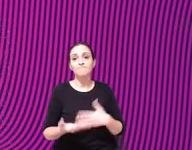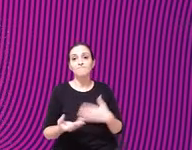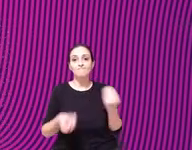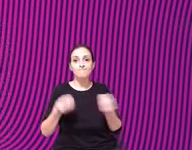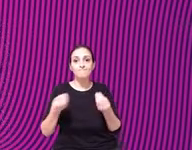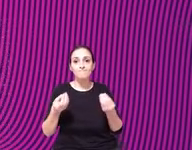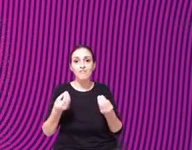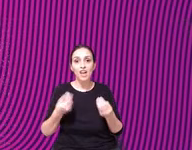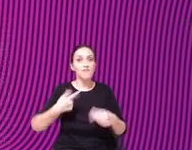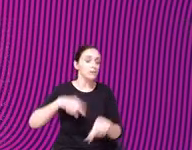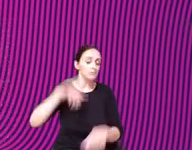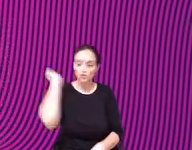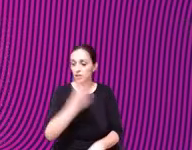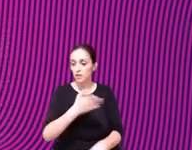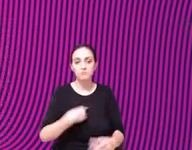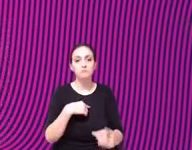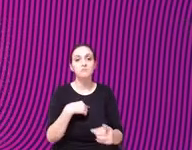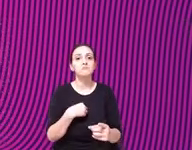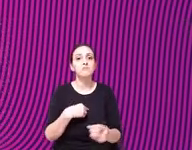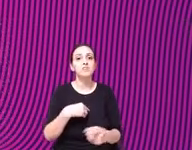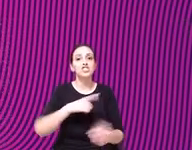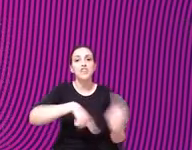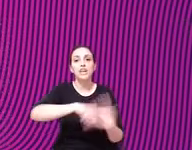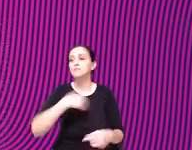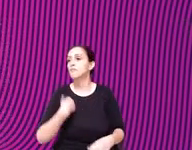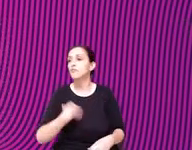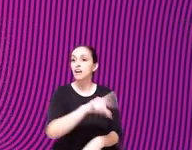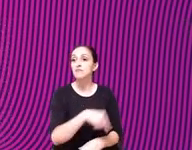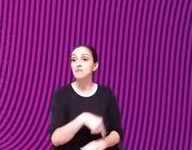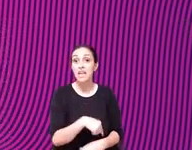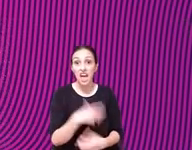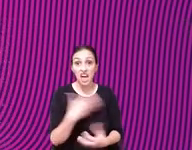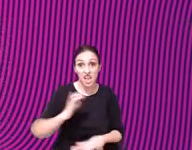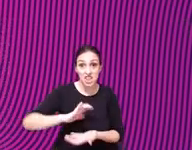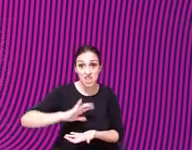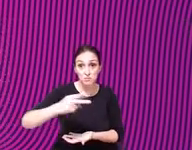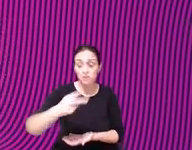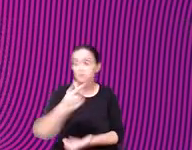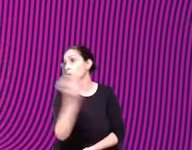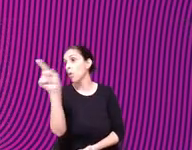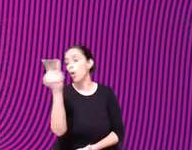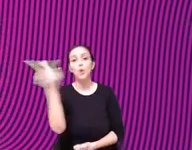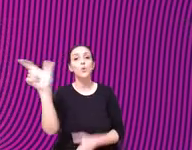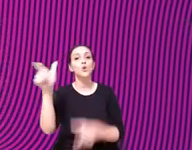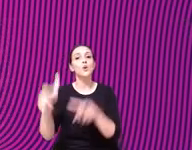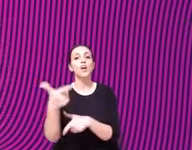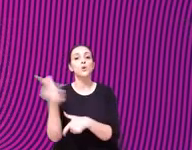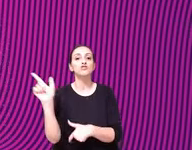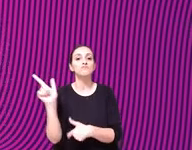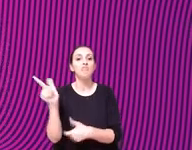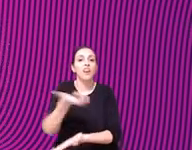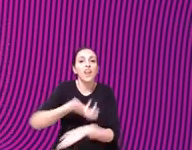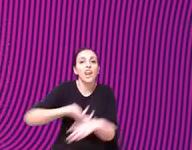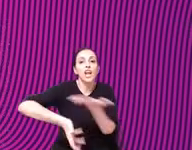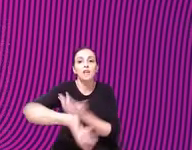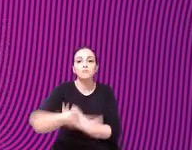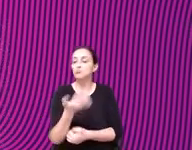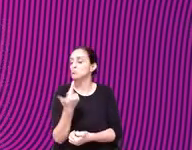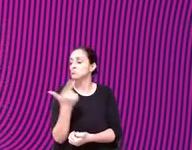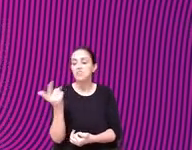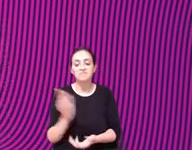para diálise. E aí ele que procure um transplante, faça alguma coisa, porque aí não tem a integração que tu comentaste.